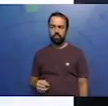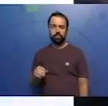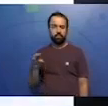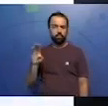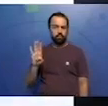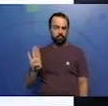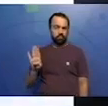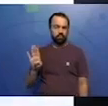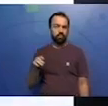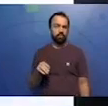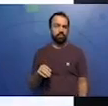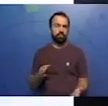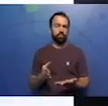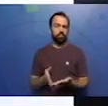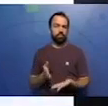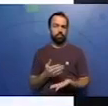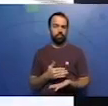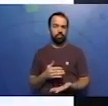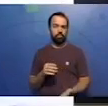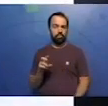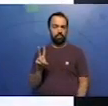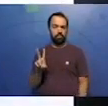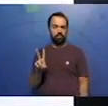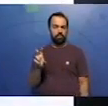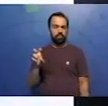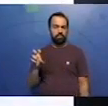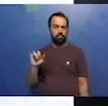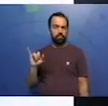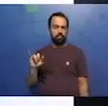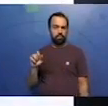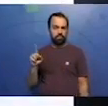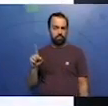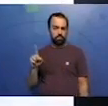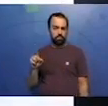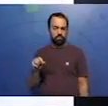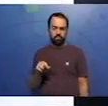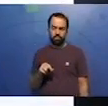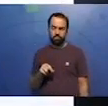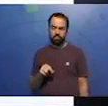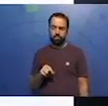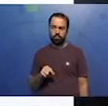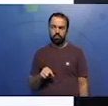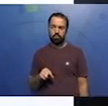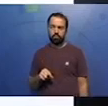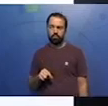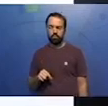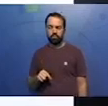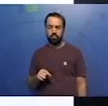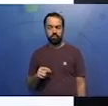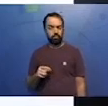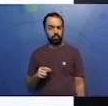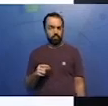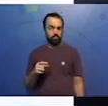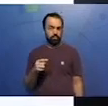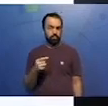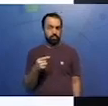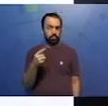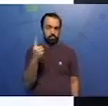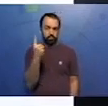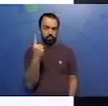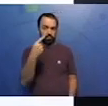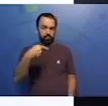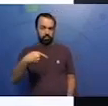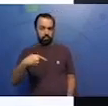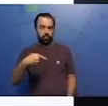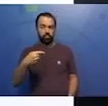Na página 251, continuando. Olha lá, onde estão os ponteiros das